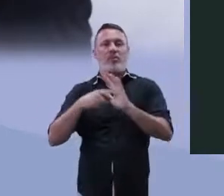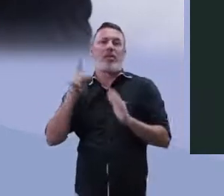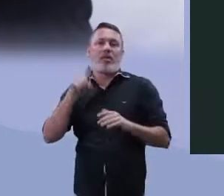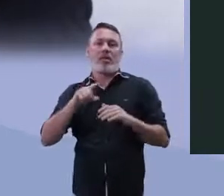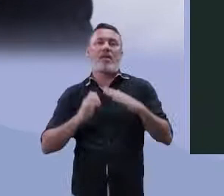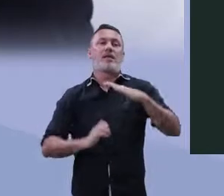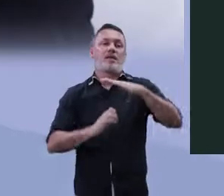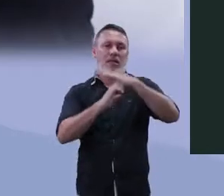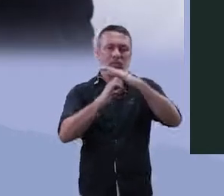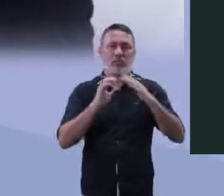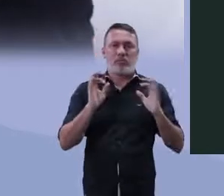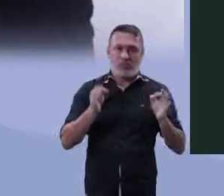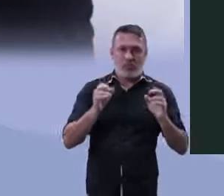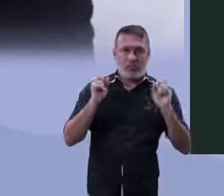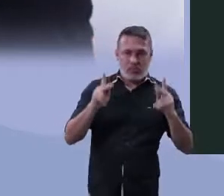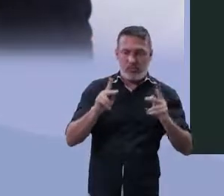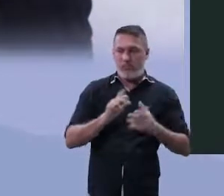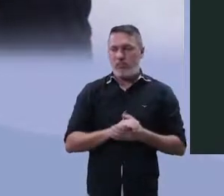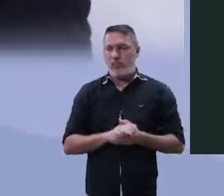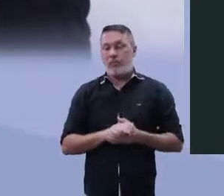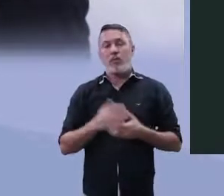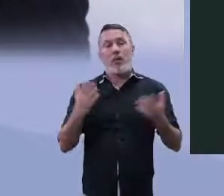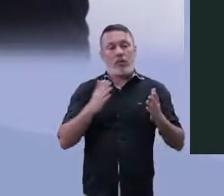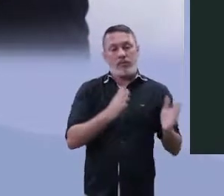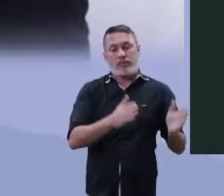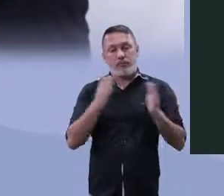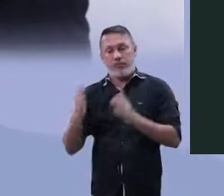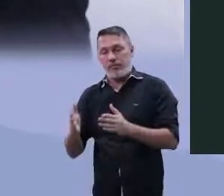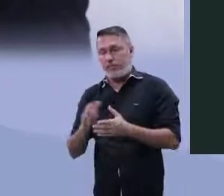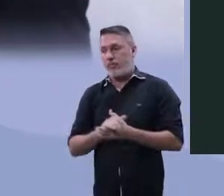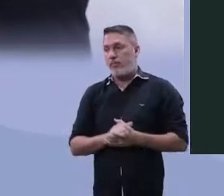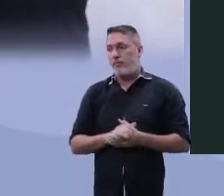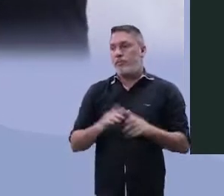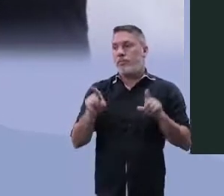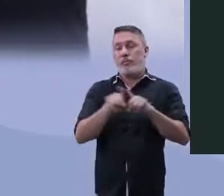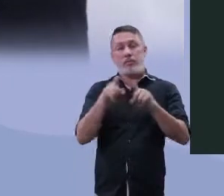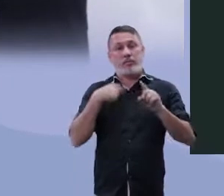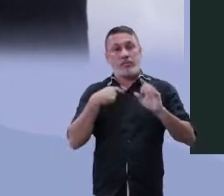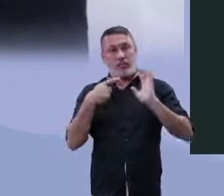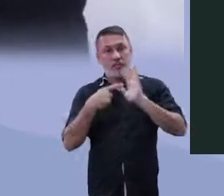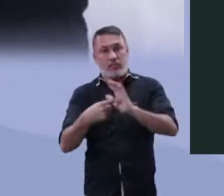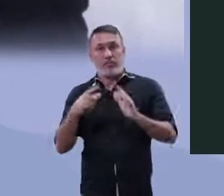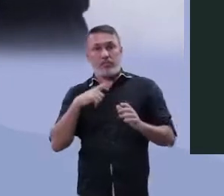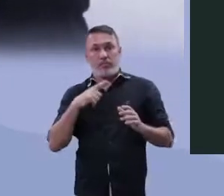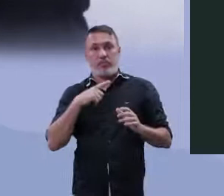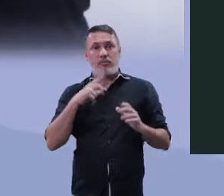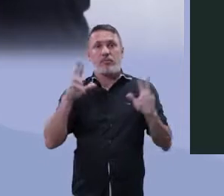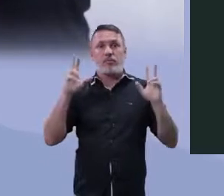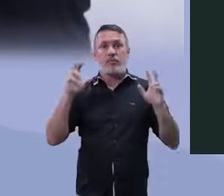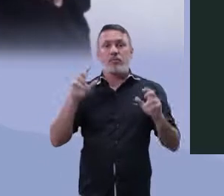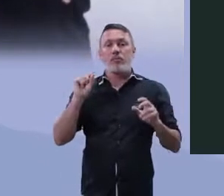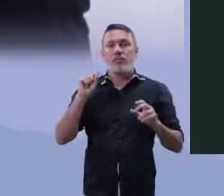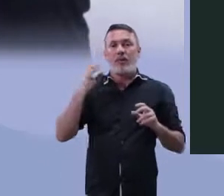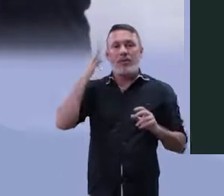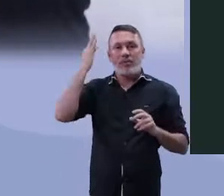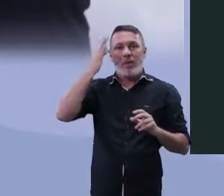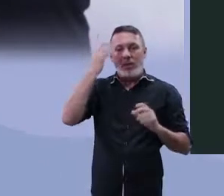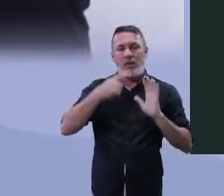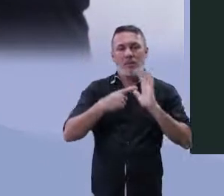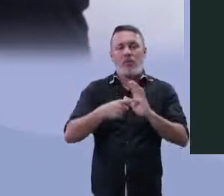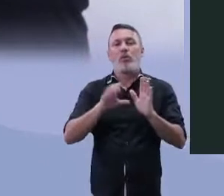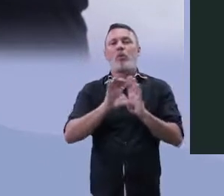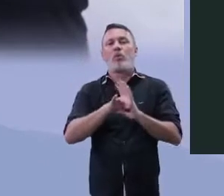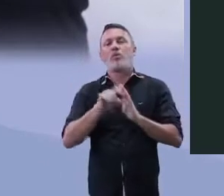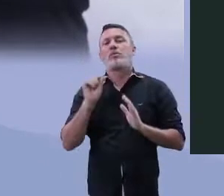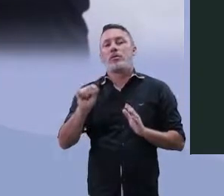que é o espaço estatal. Ok? Então, aí a gente avança. Eu trouxe uma definição do José Geraldo Poker, em que